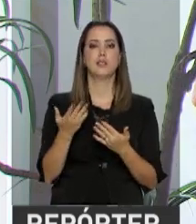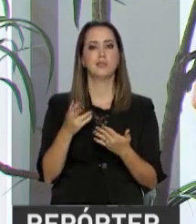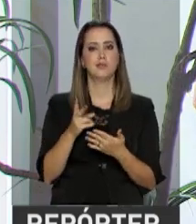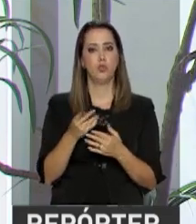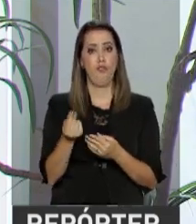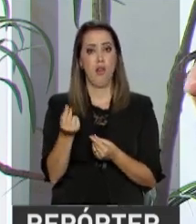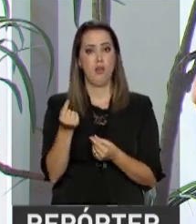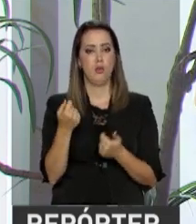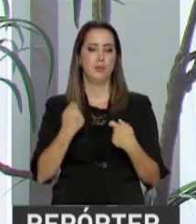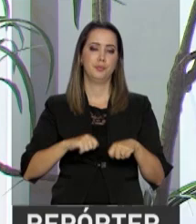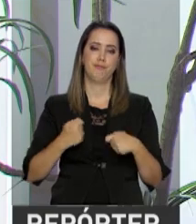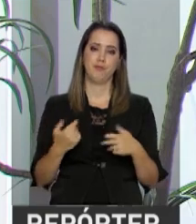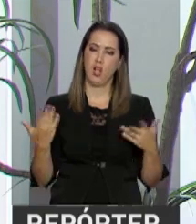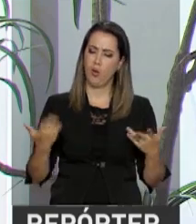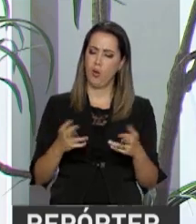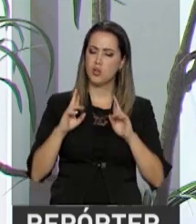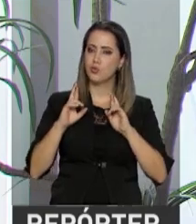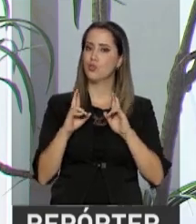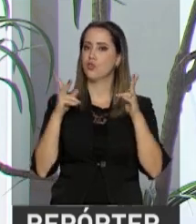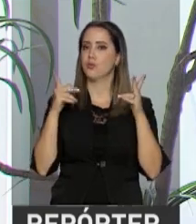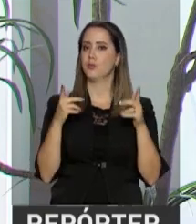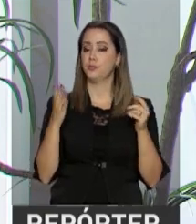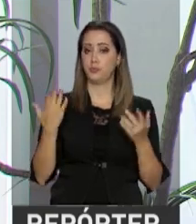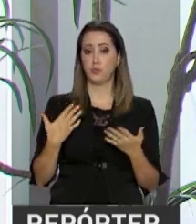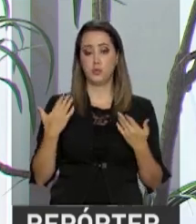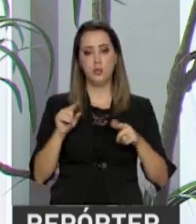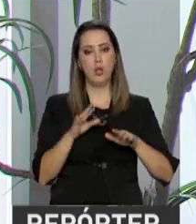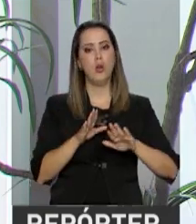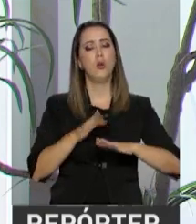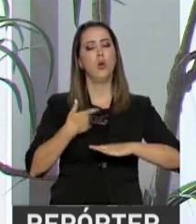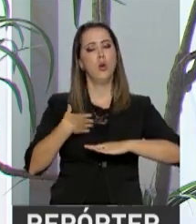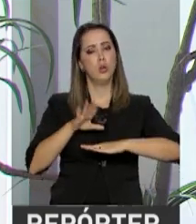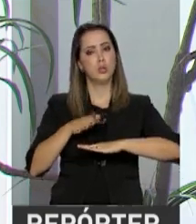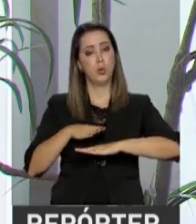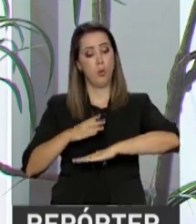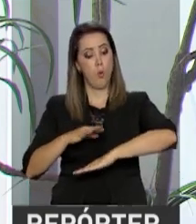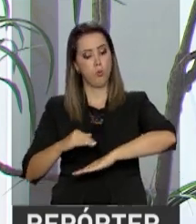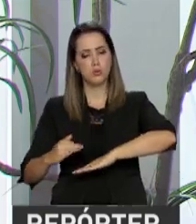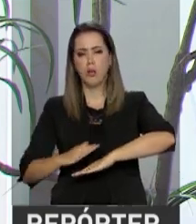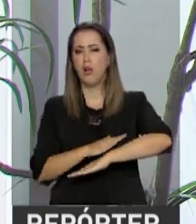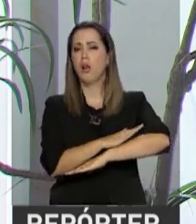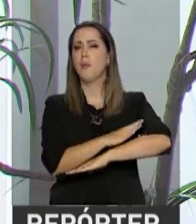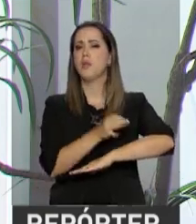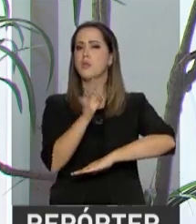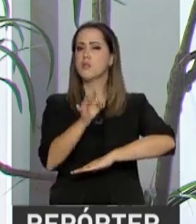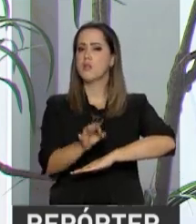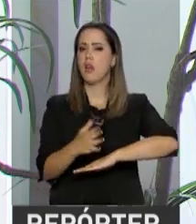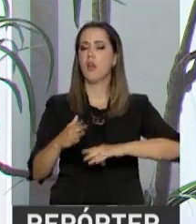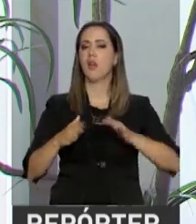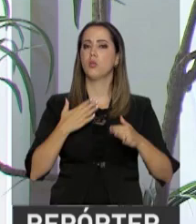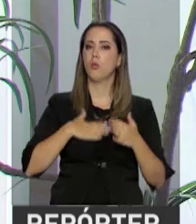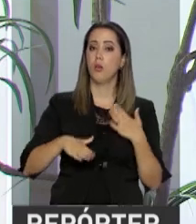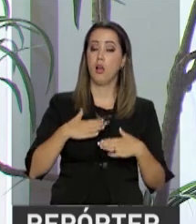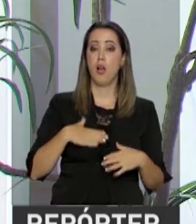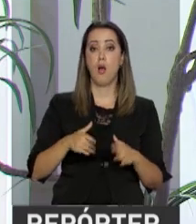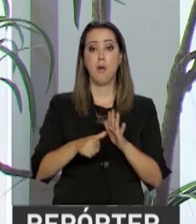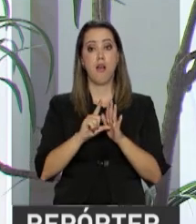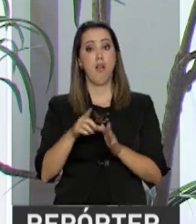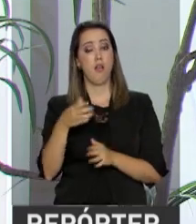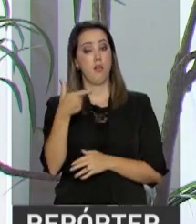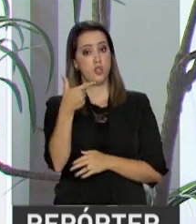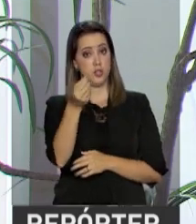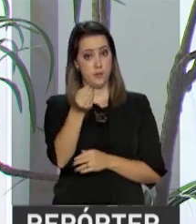faixa agora não agora é uma rampa suave em vez de 20 faixas são só 6 portanto tenho